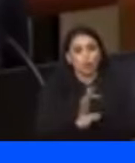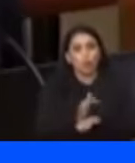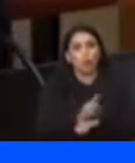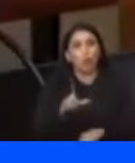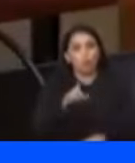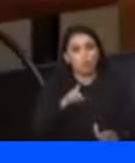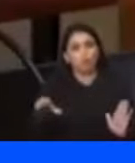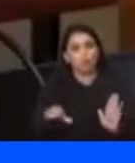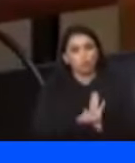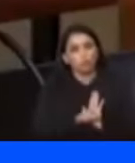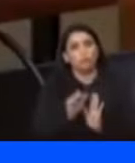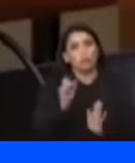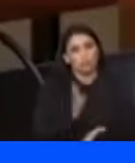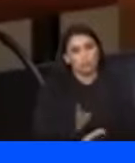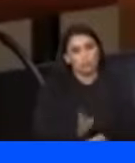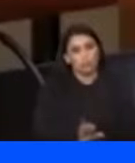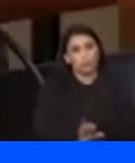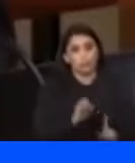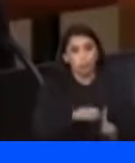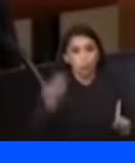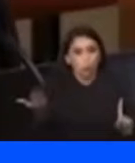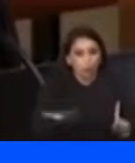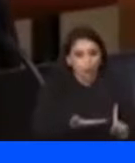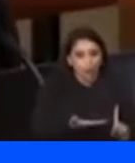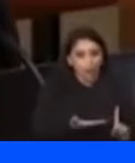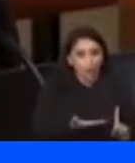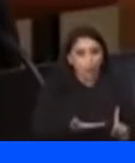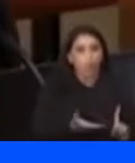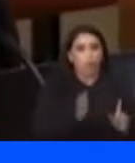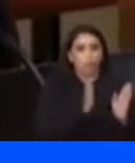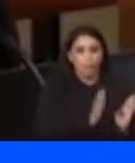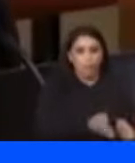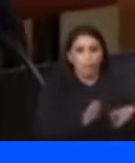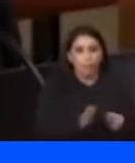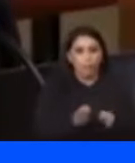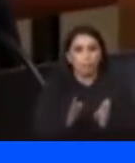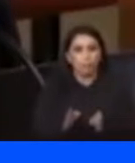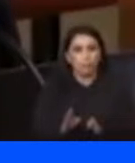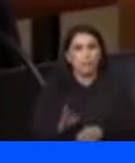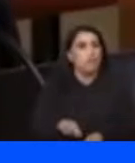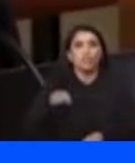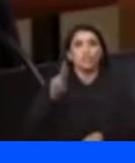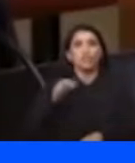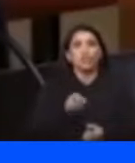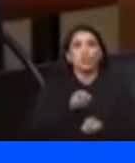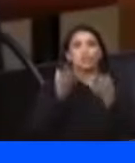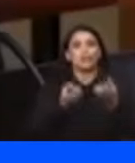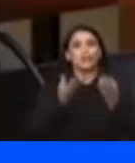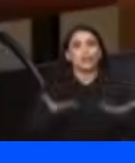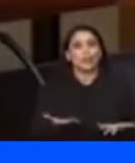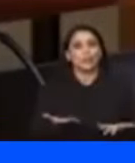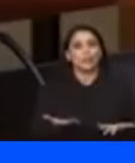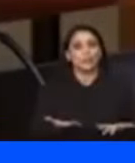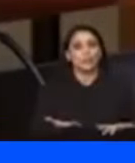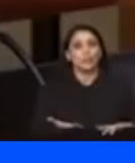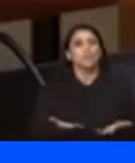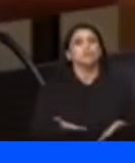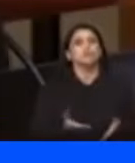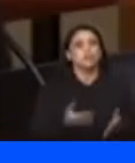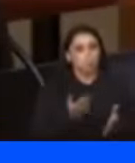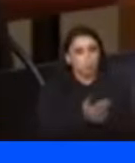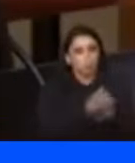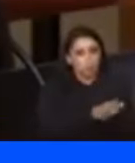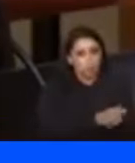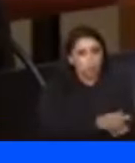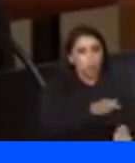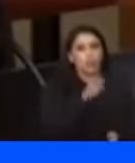penal. O réu aqui, em todas as etapas, ele não confessa. O réu, em todas as etapas, ele se